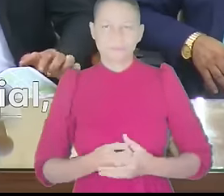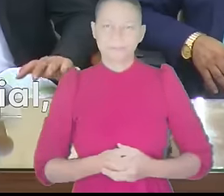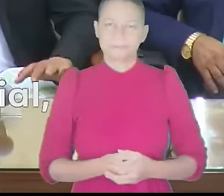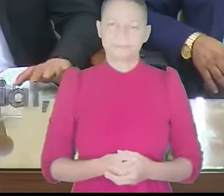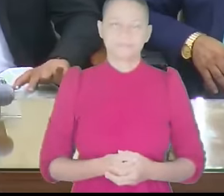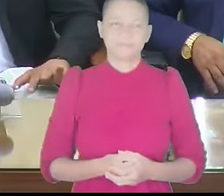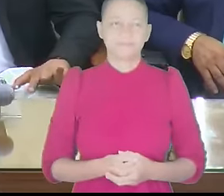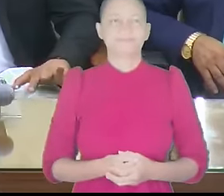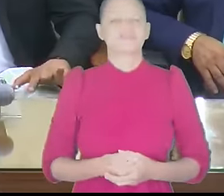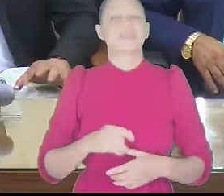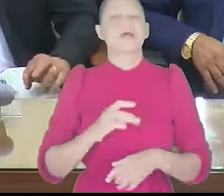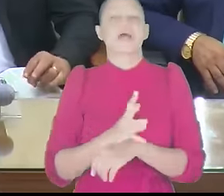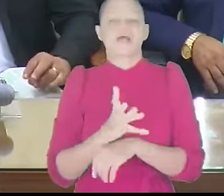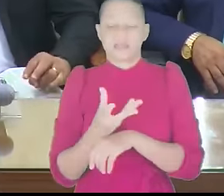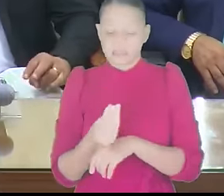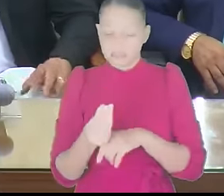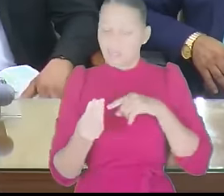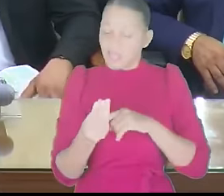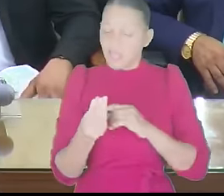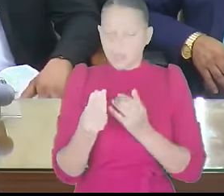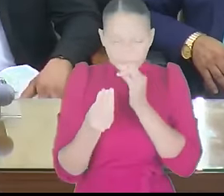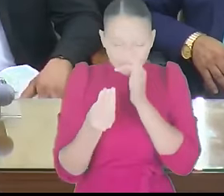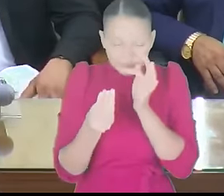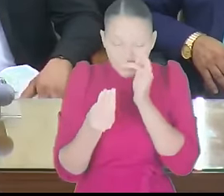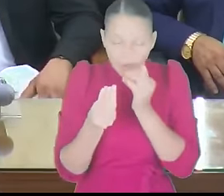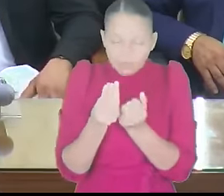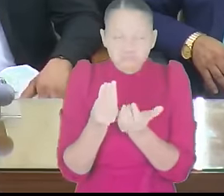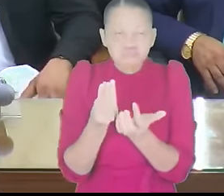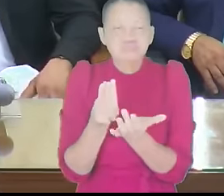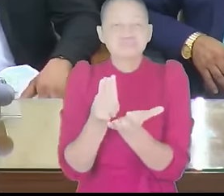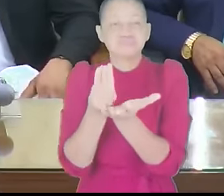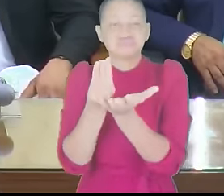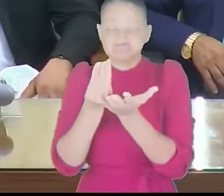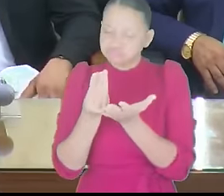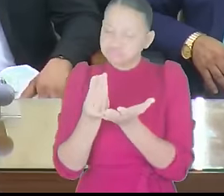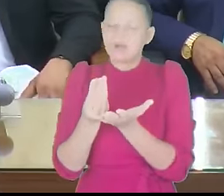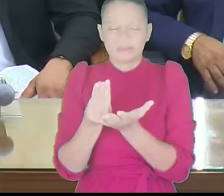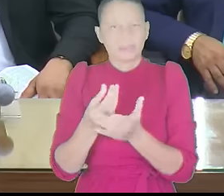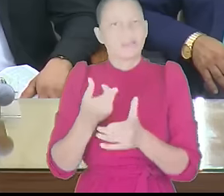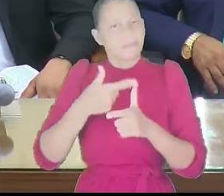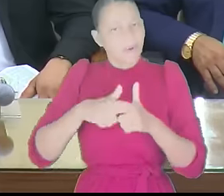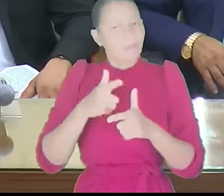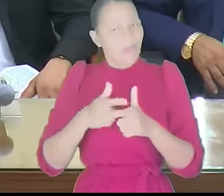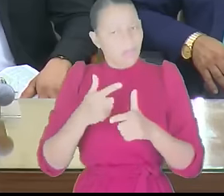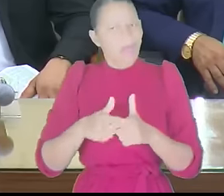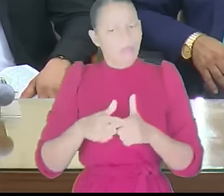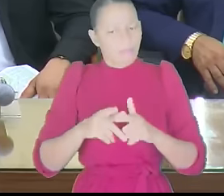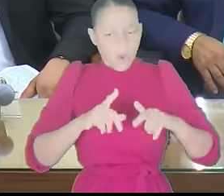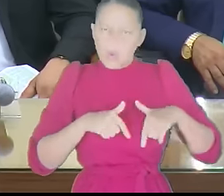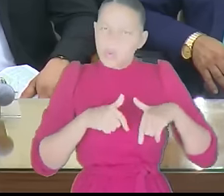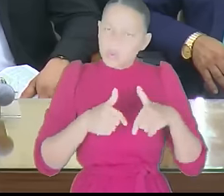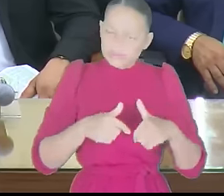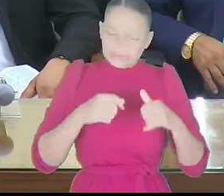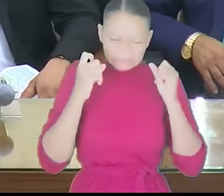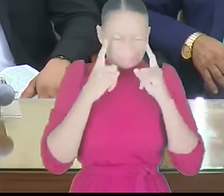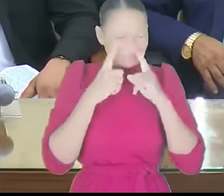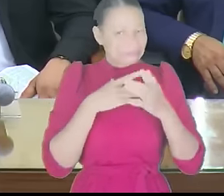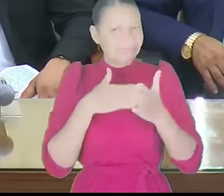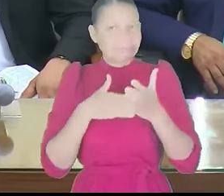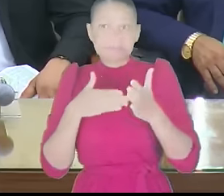A igreja é o jardim de Deus, apesar de ter problemas, apesar de ter lutas, apesar de ter